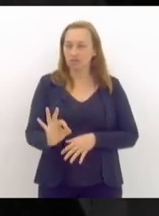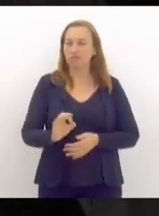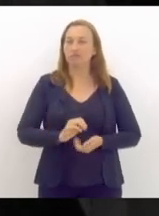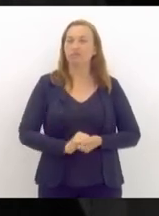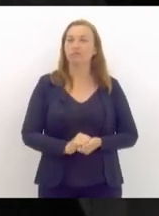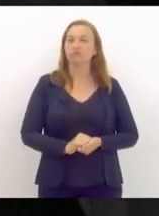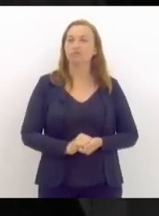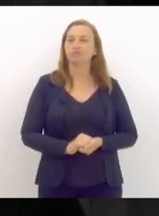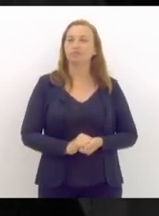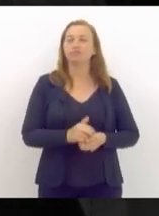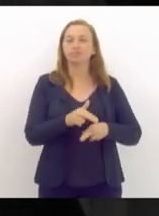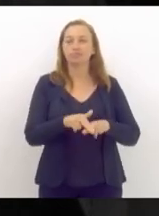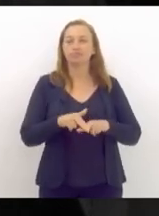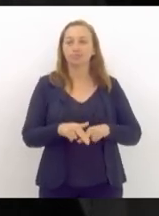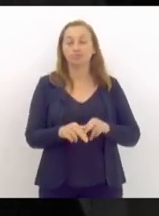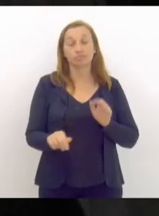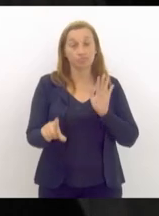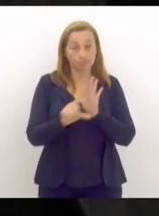de uma lei